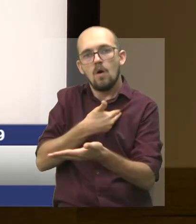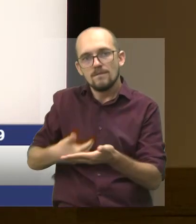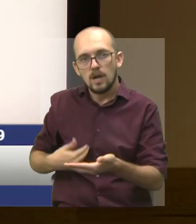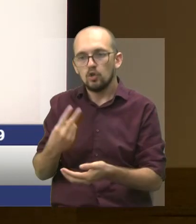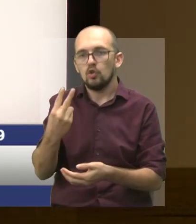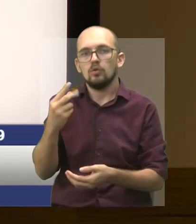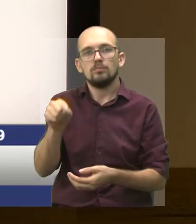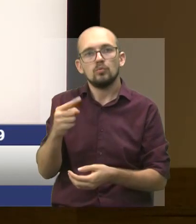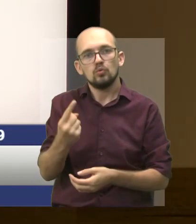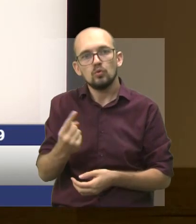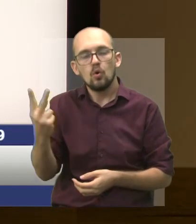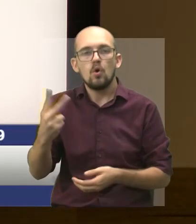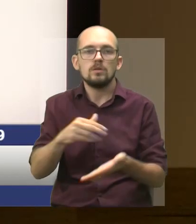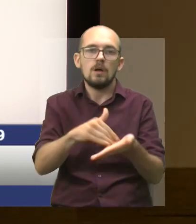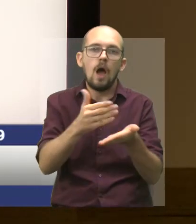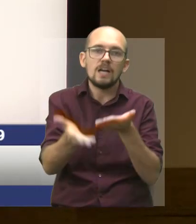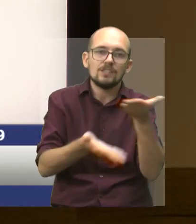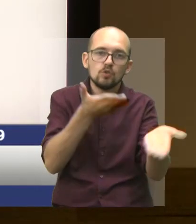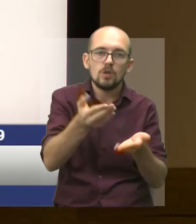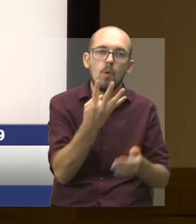2,12%, Secretaria de Assistência Social,